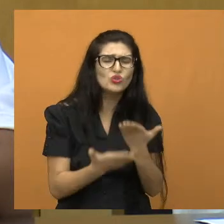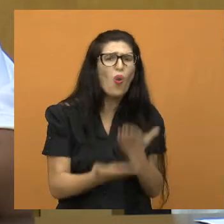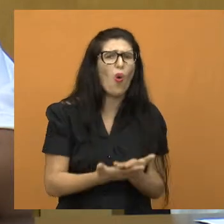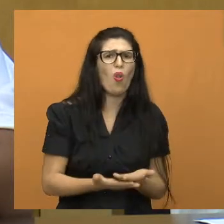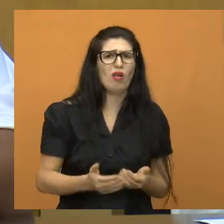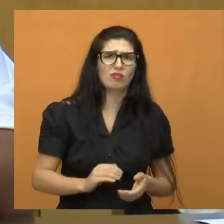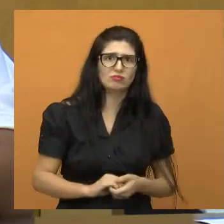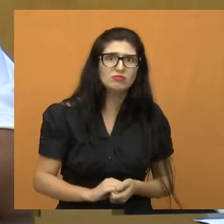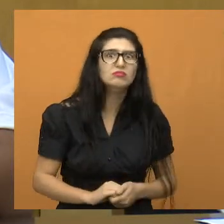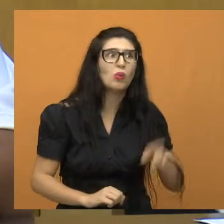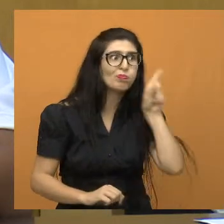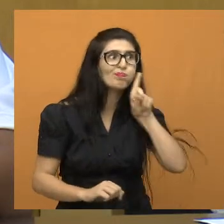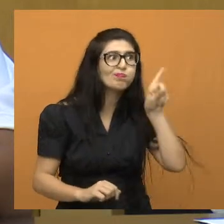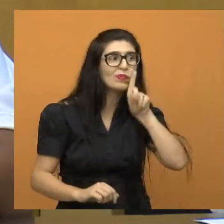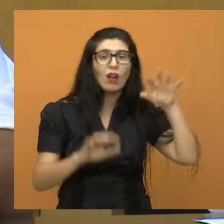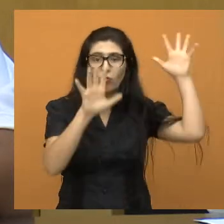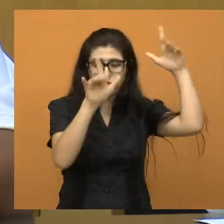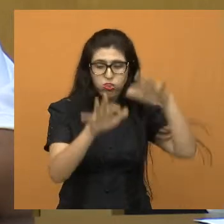grave.